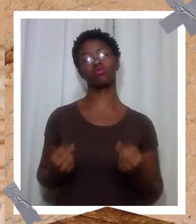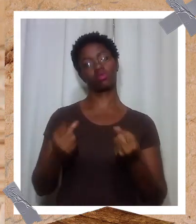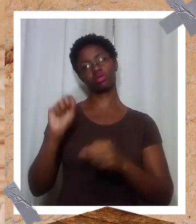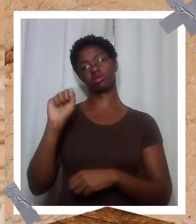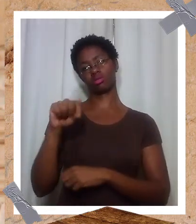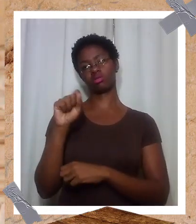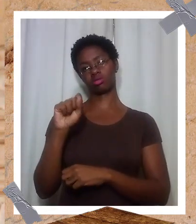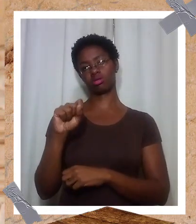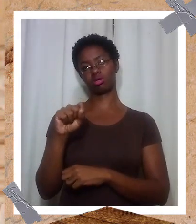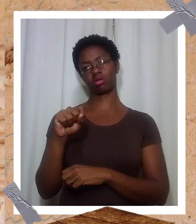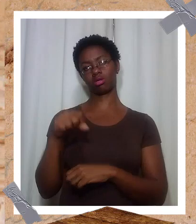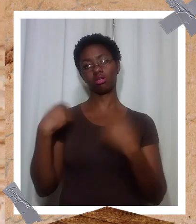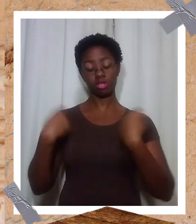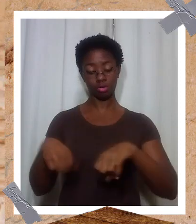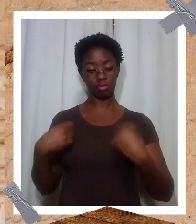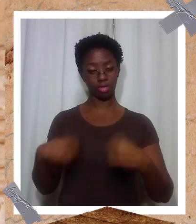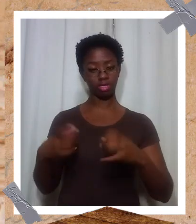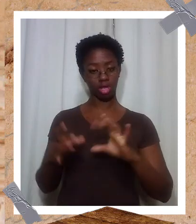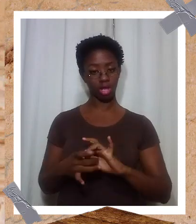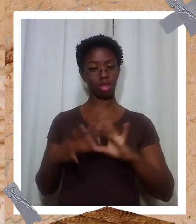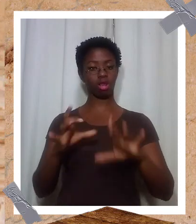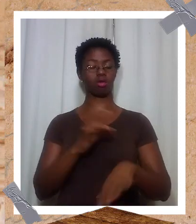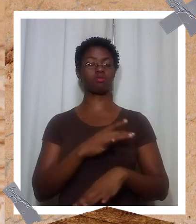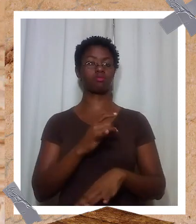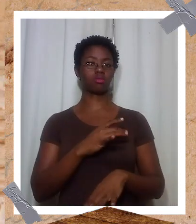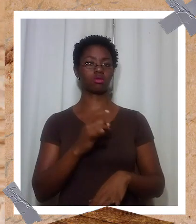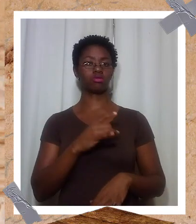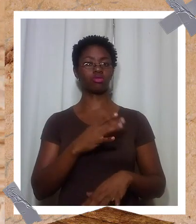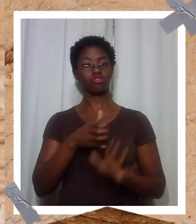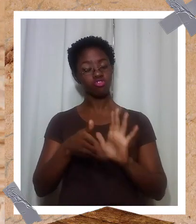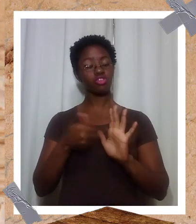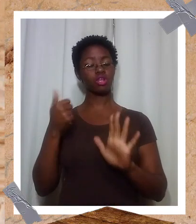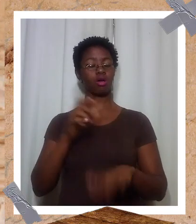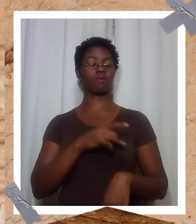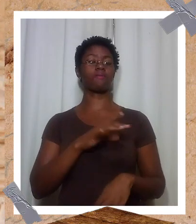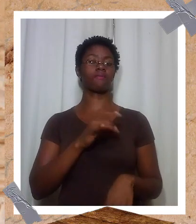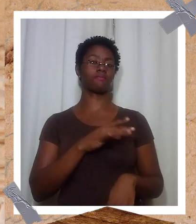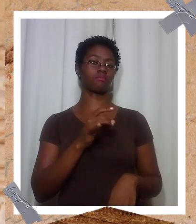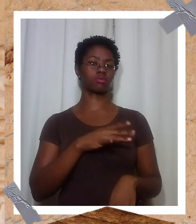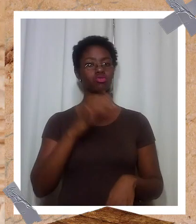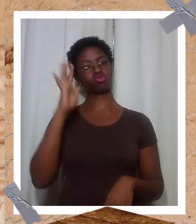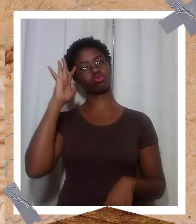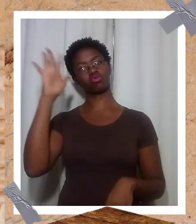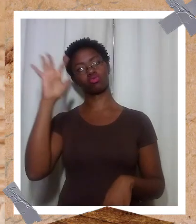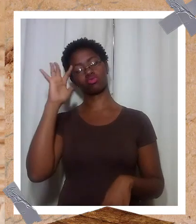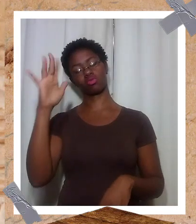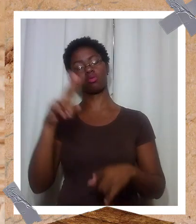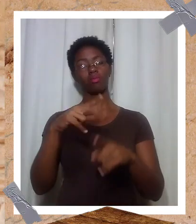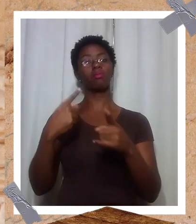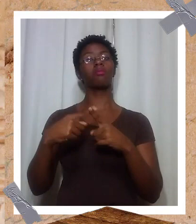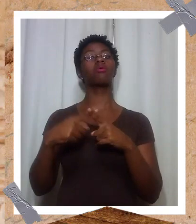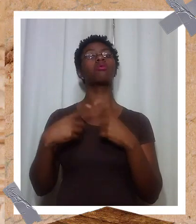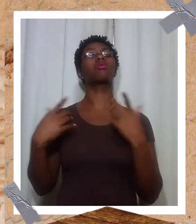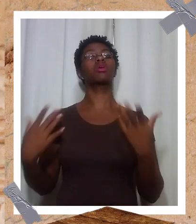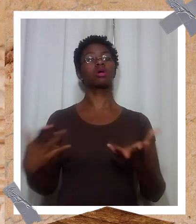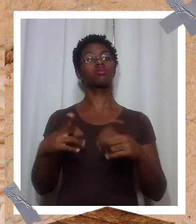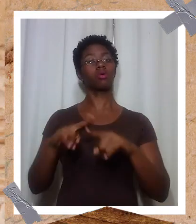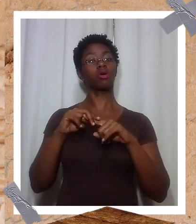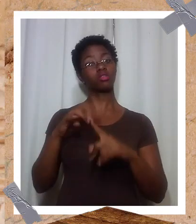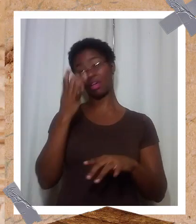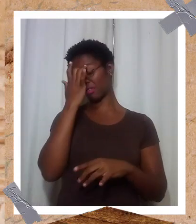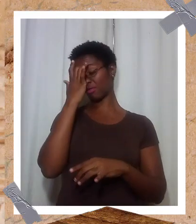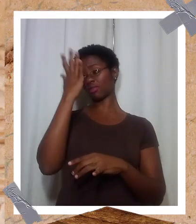com o medo de sonhar. E é uma coisa que o Otávio falou. Porque é muito mais fácil